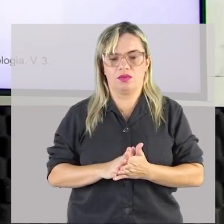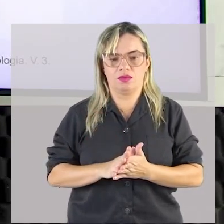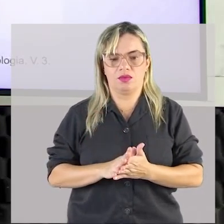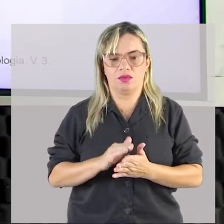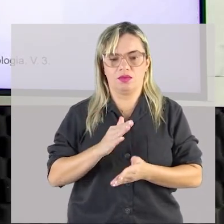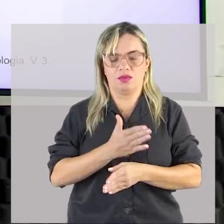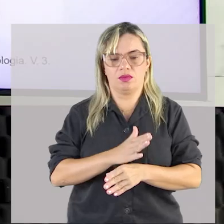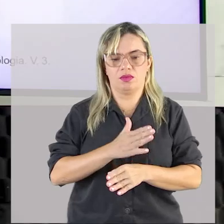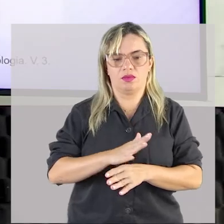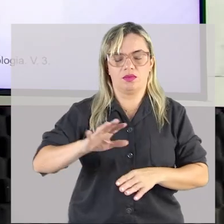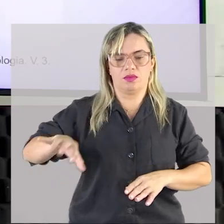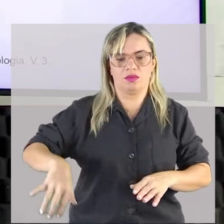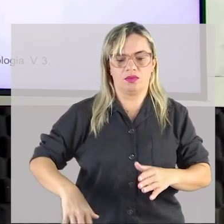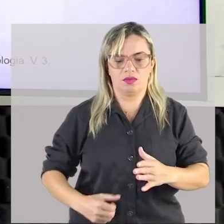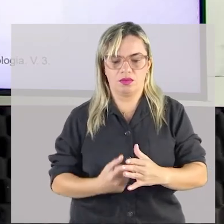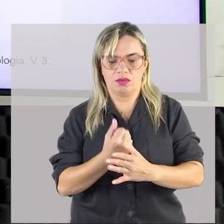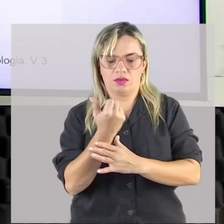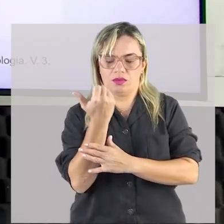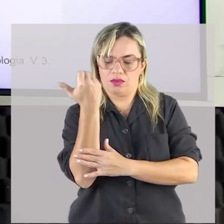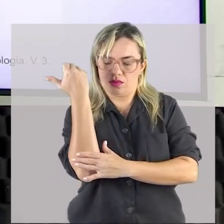atividade das raízes, né?